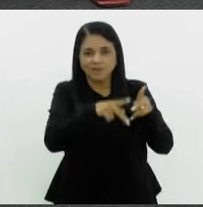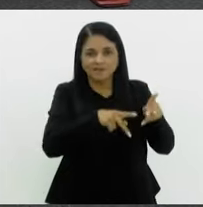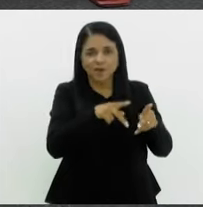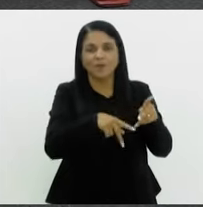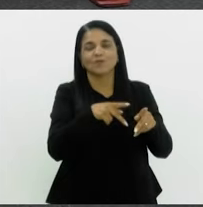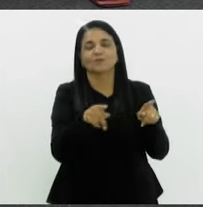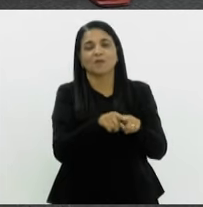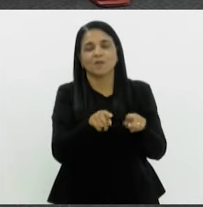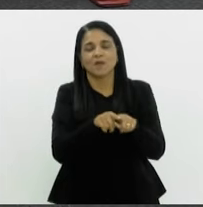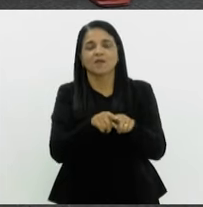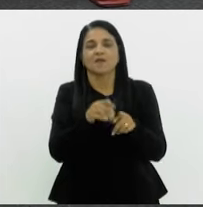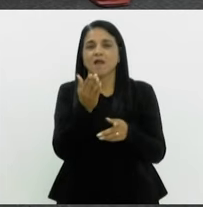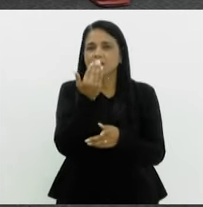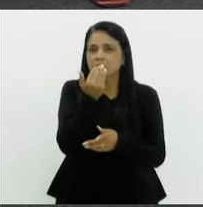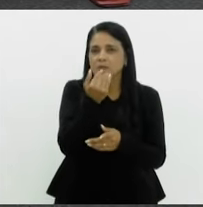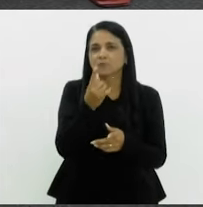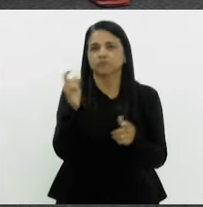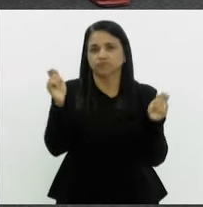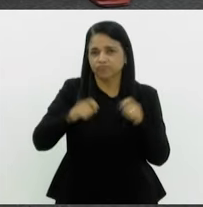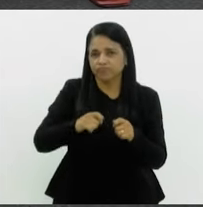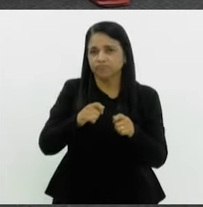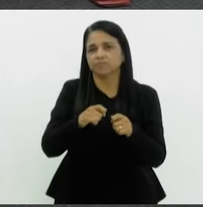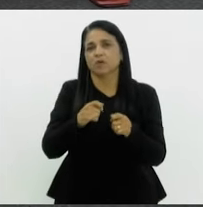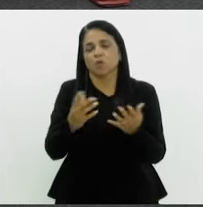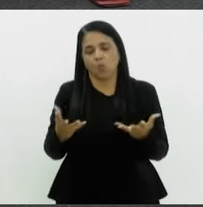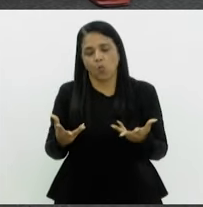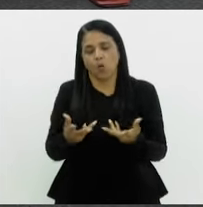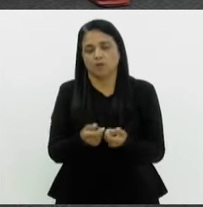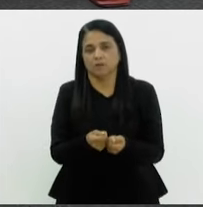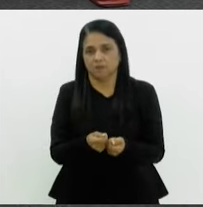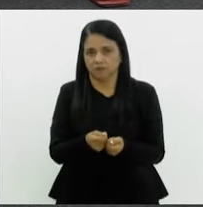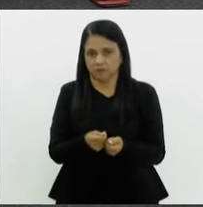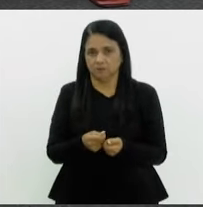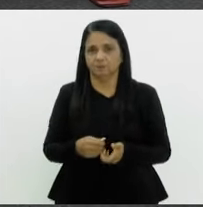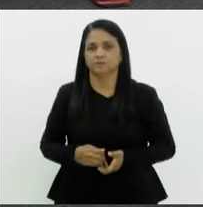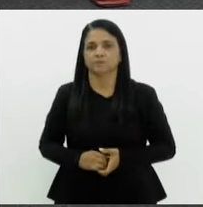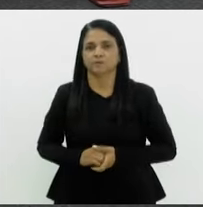na quantidade suficiente e com qualidade.